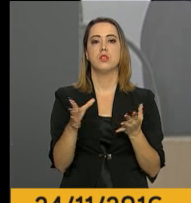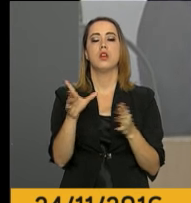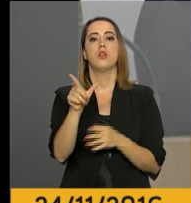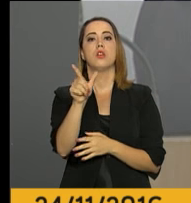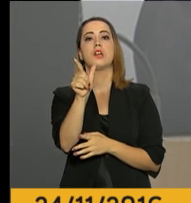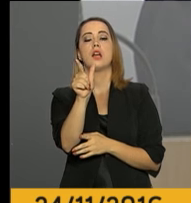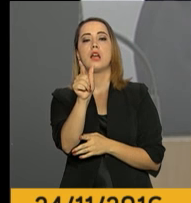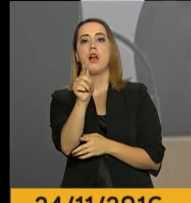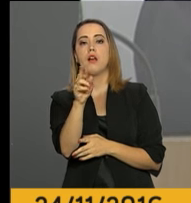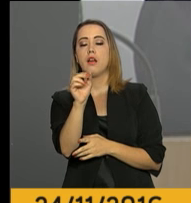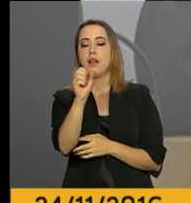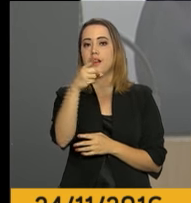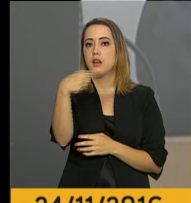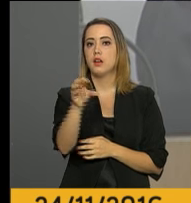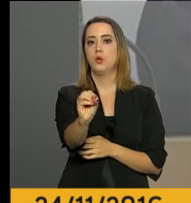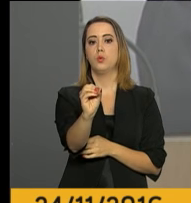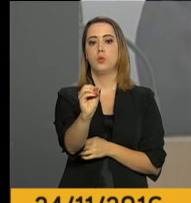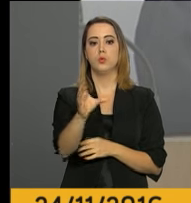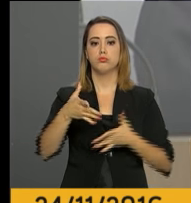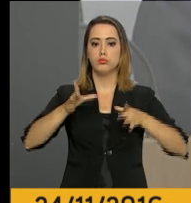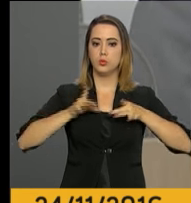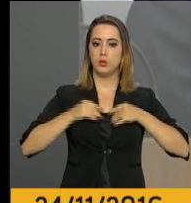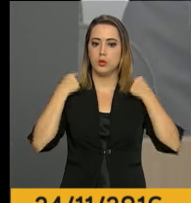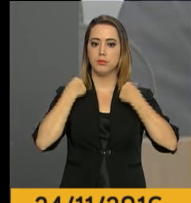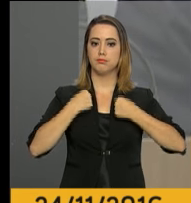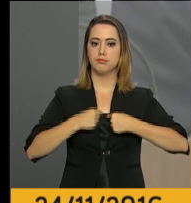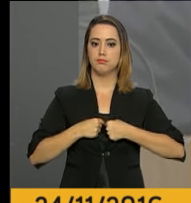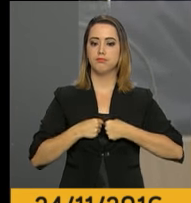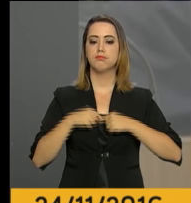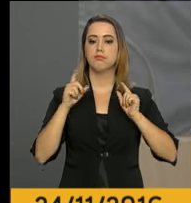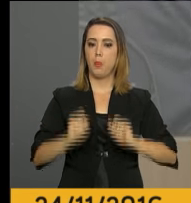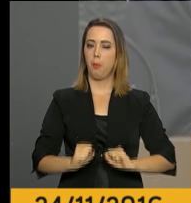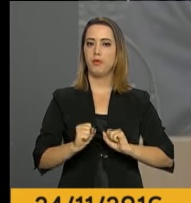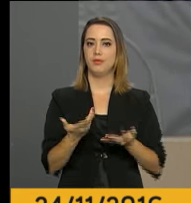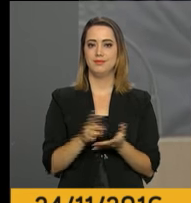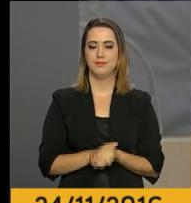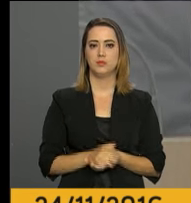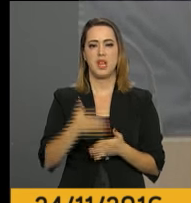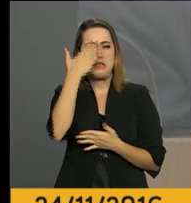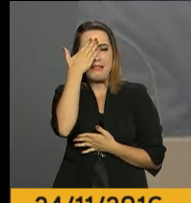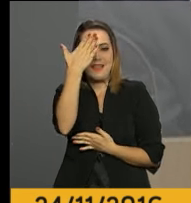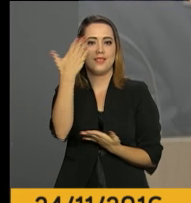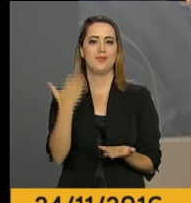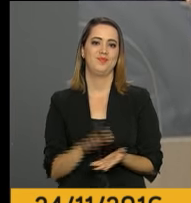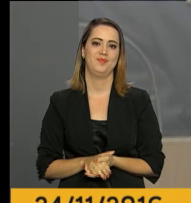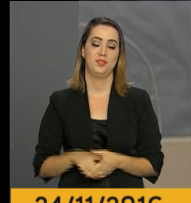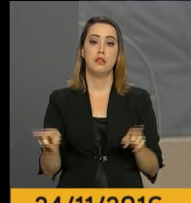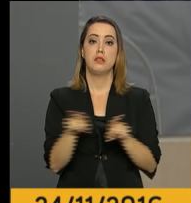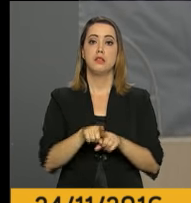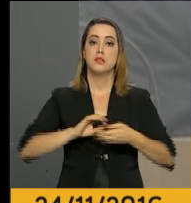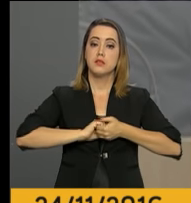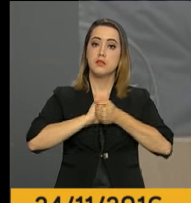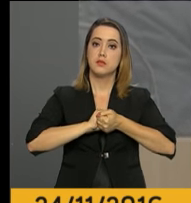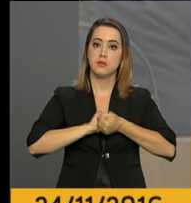colar é o máximo de poder Tá vendo só pois eu agradeço muitíssimo quero também